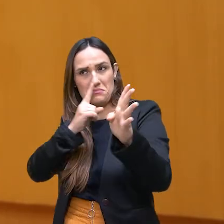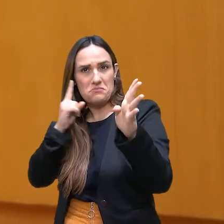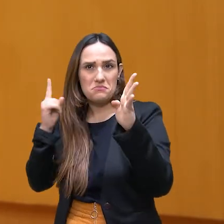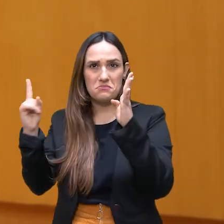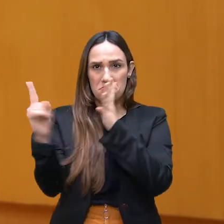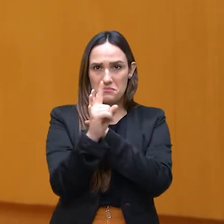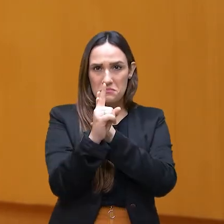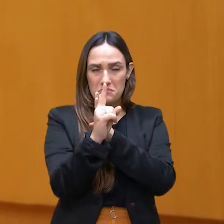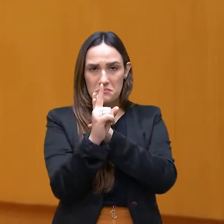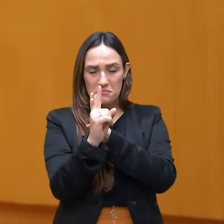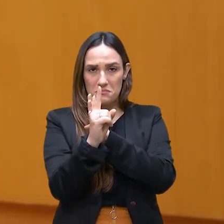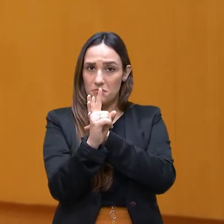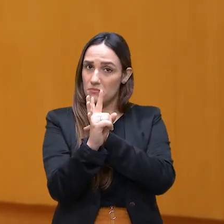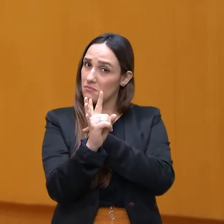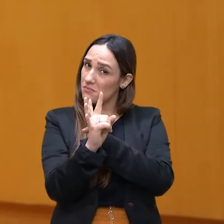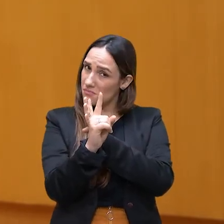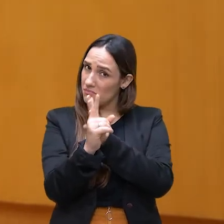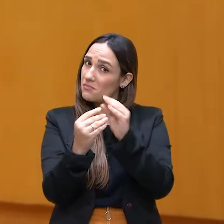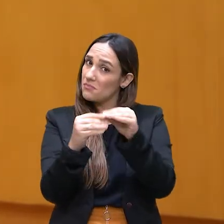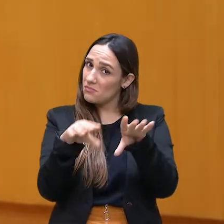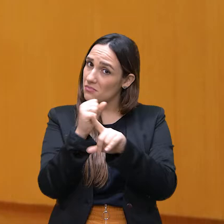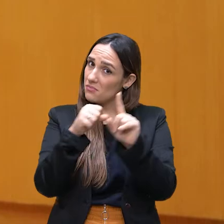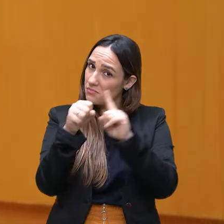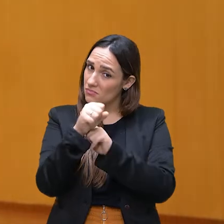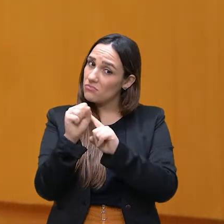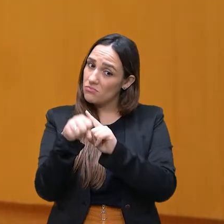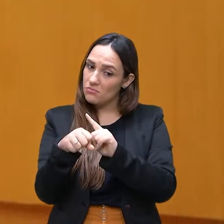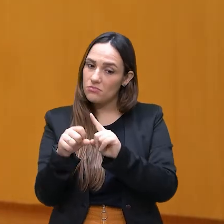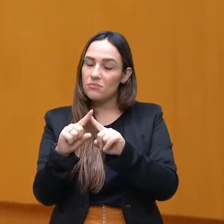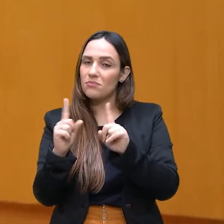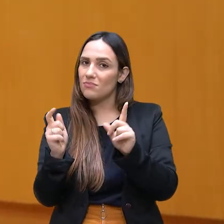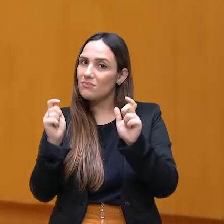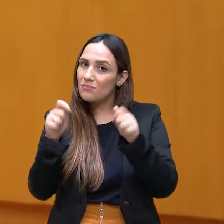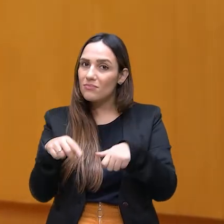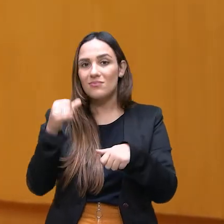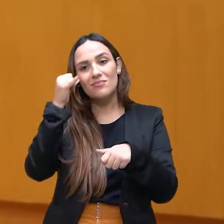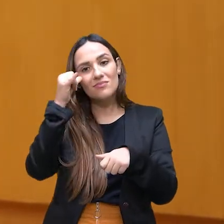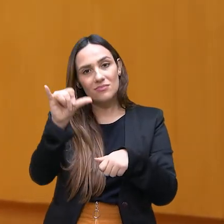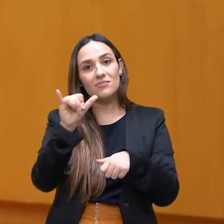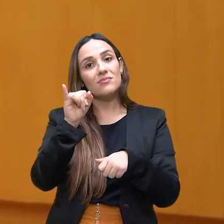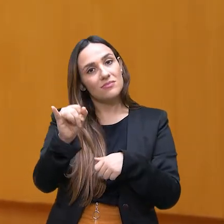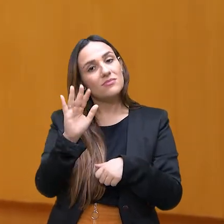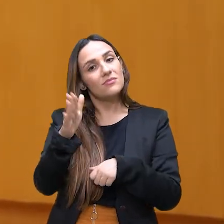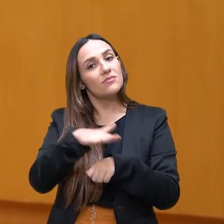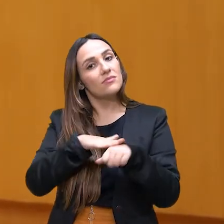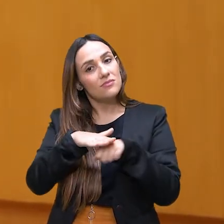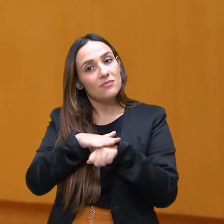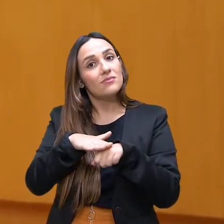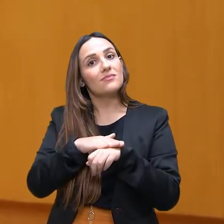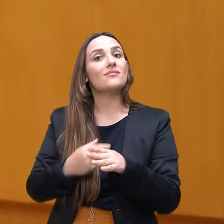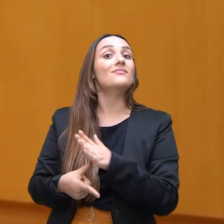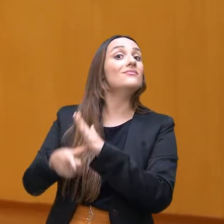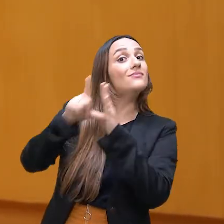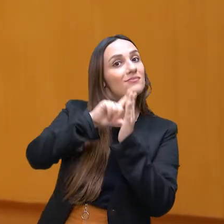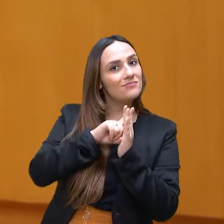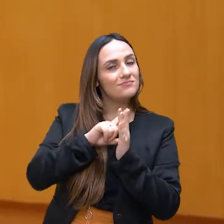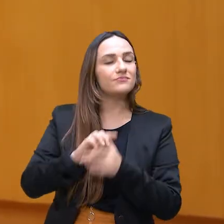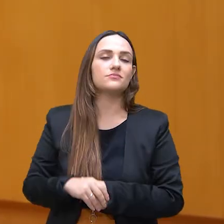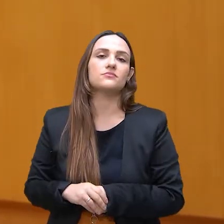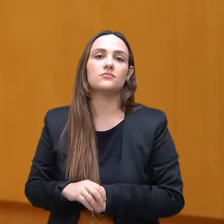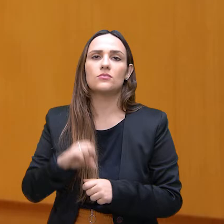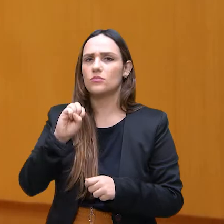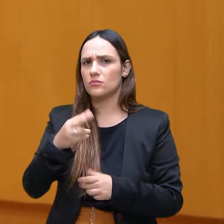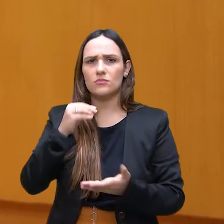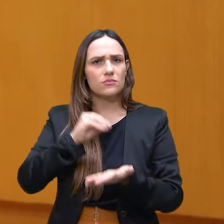para o coletivo, mas enfim, esse tipo de ocorrência pode ser evitado pela conciliação, não é? Problema